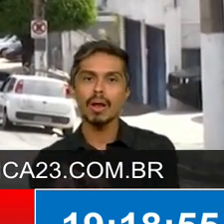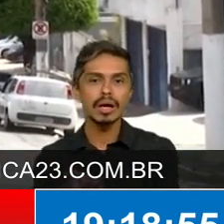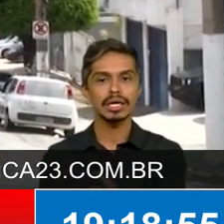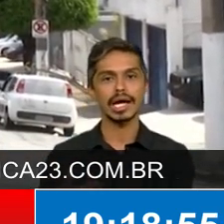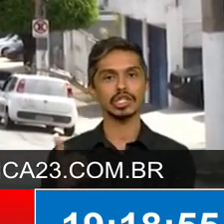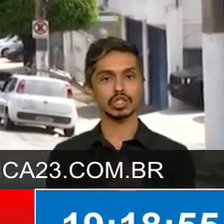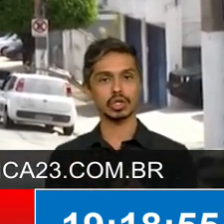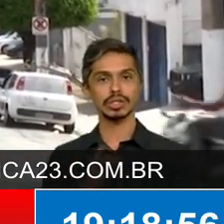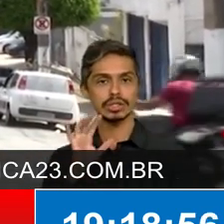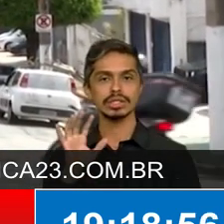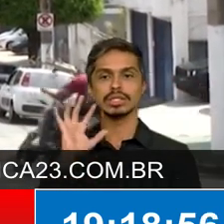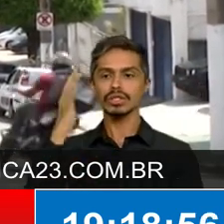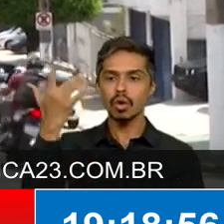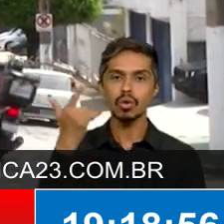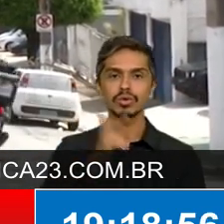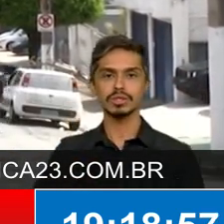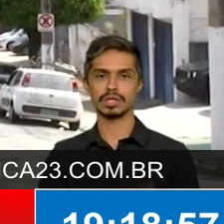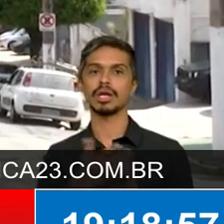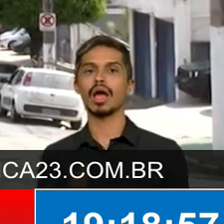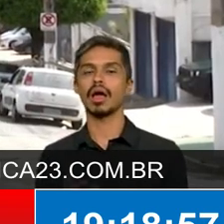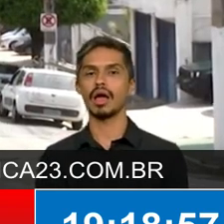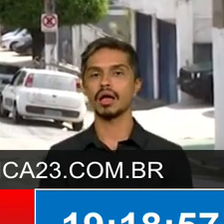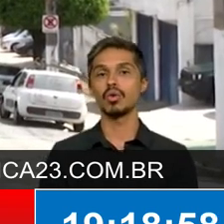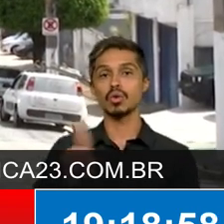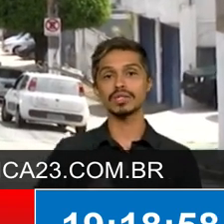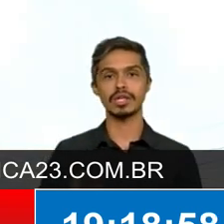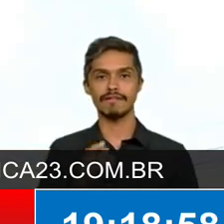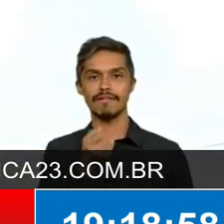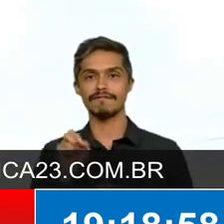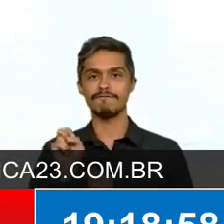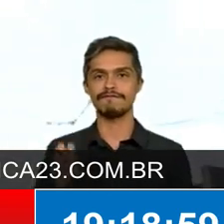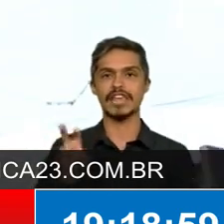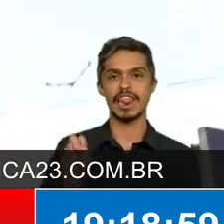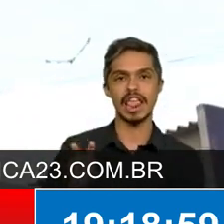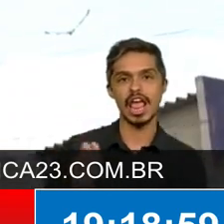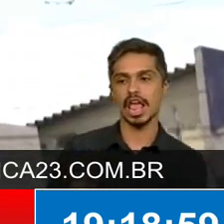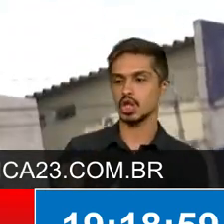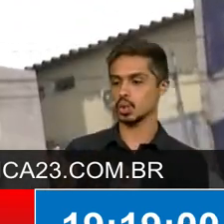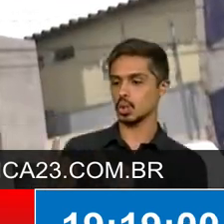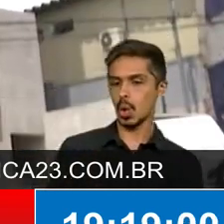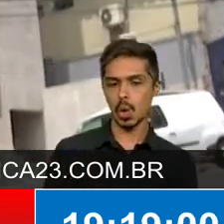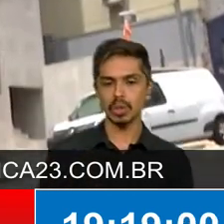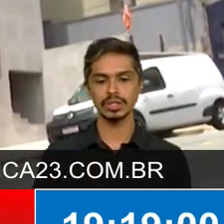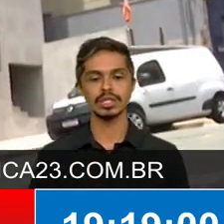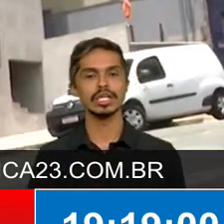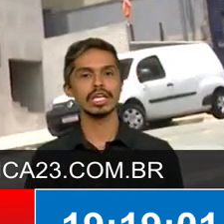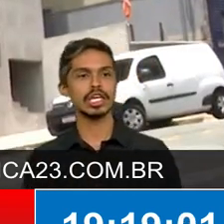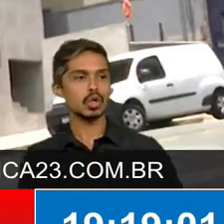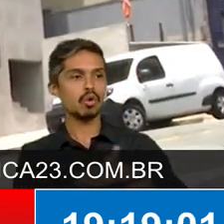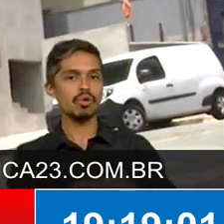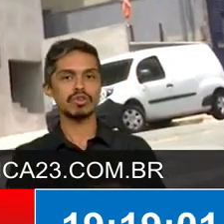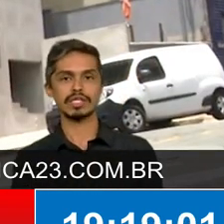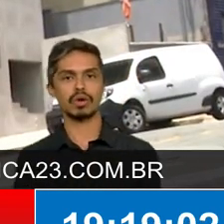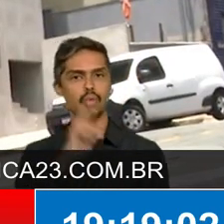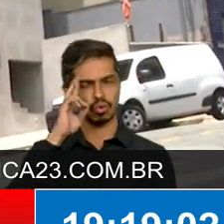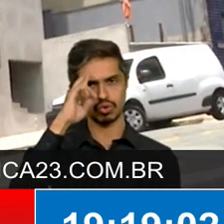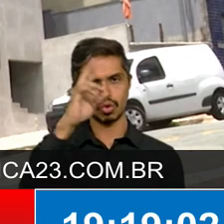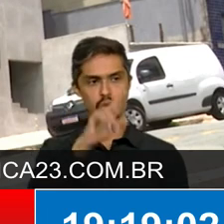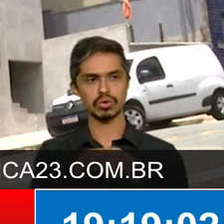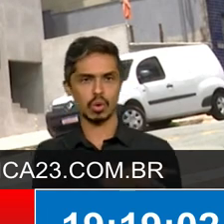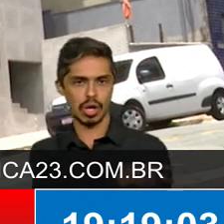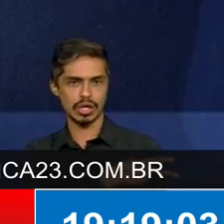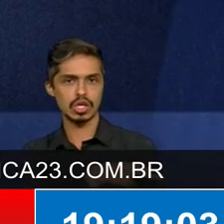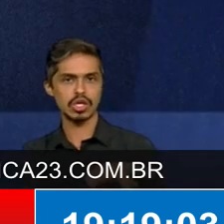essas larvas com larvicida, remoção mecânica e conversar com o responsável para que esse problema não